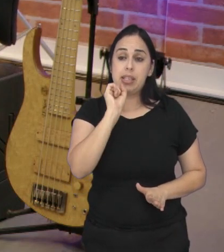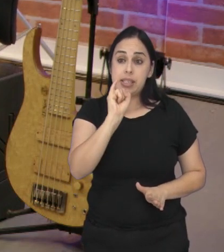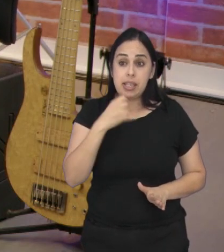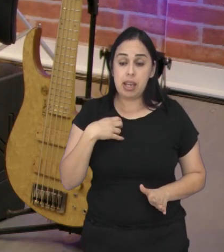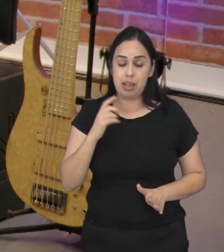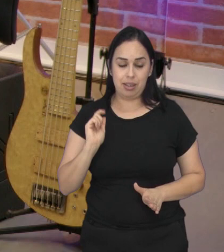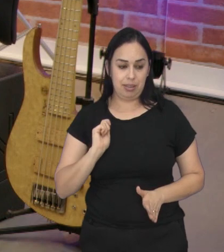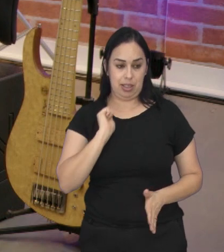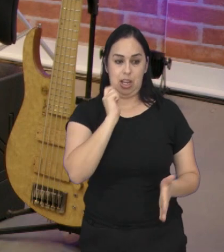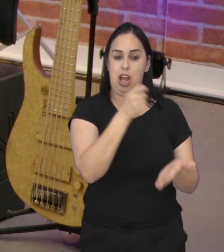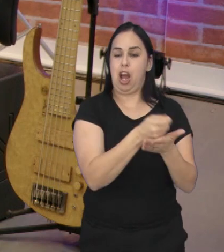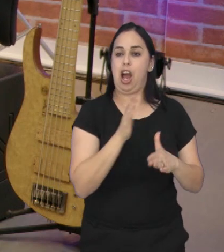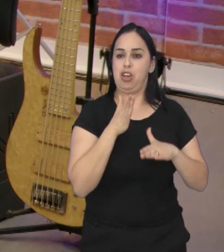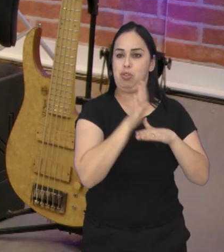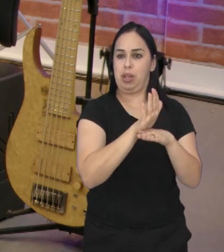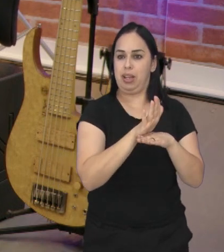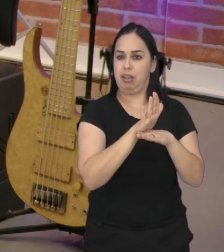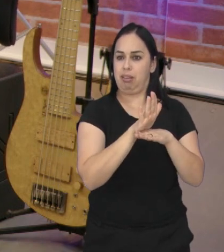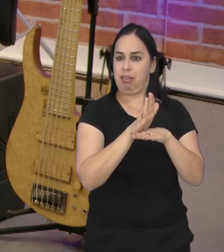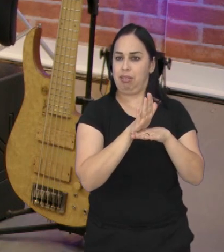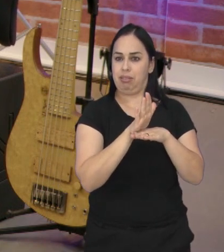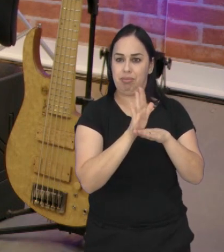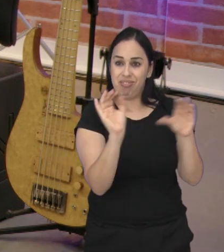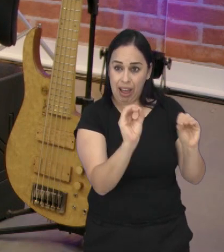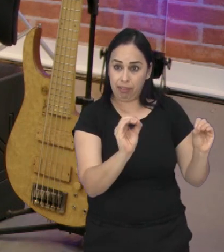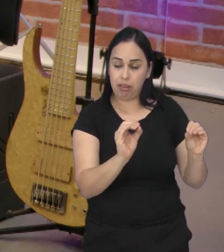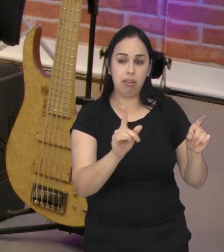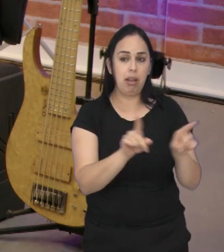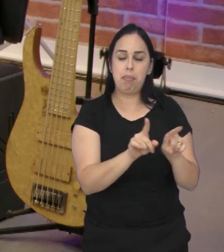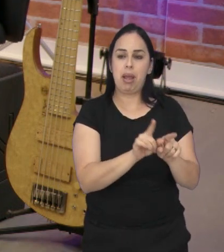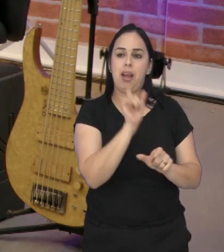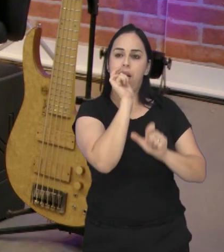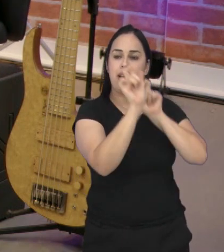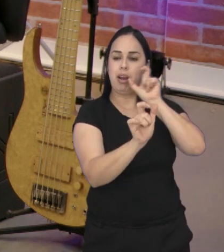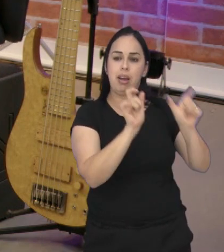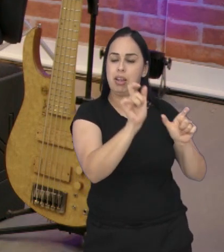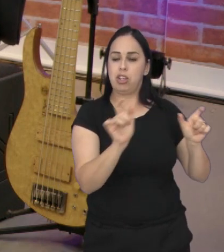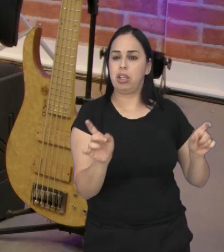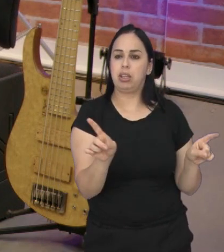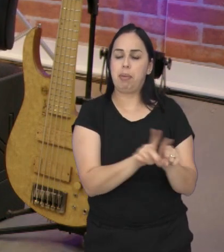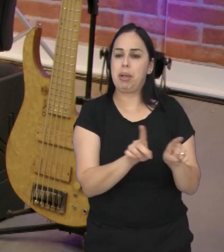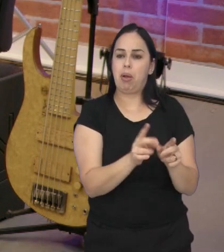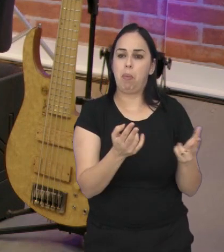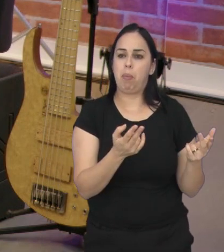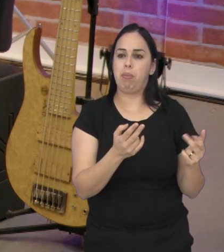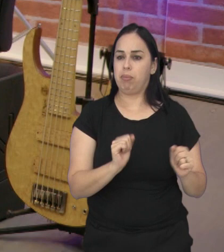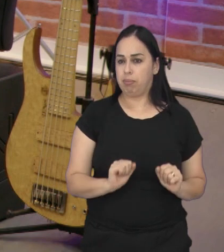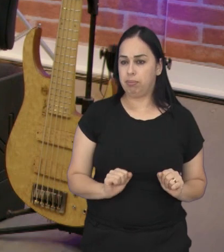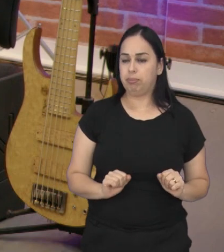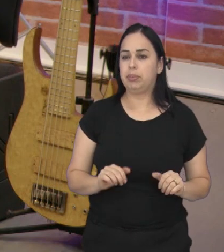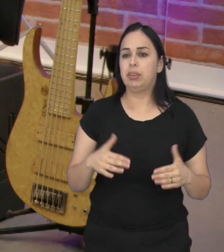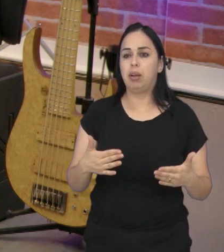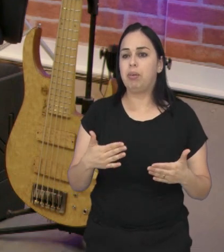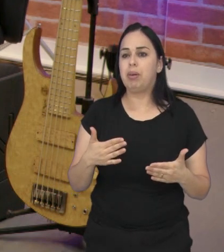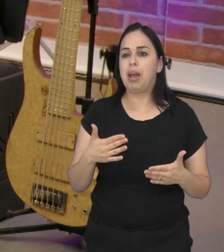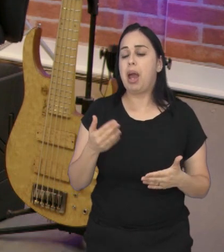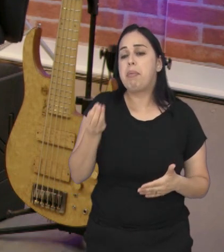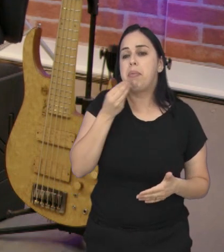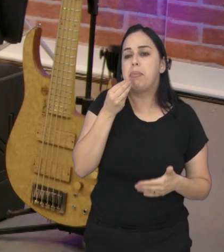toma, tá te faltando, eu vou te ajudar, eu também não posso criticar o cara porque ele está cobrando isso. É um mercado aberto. É um mercado